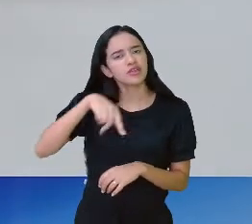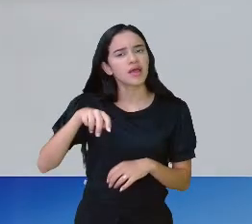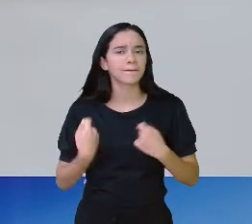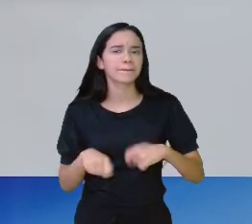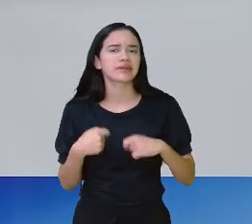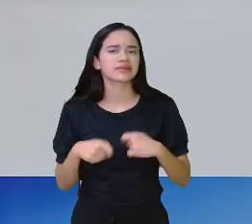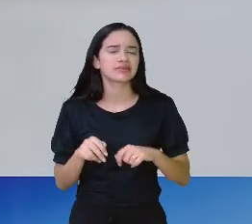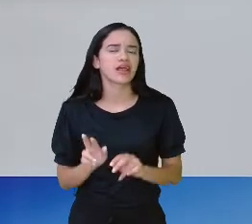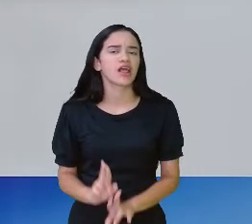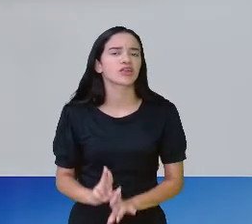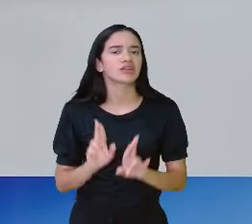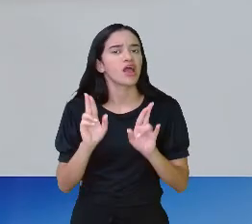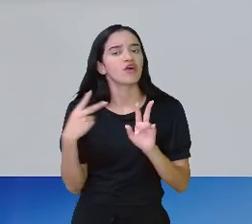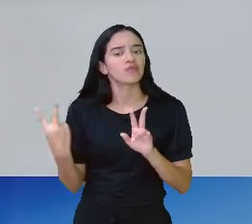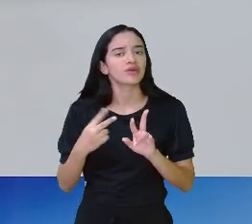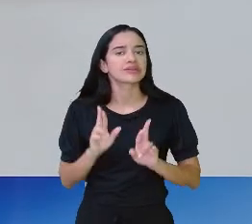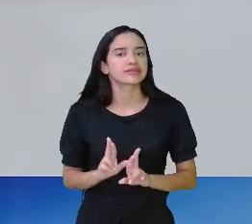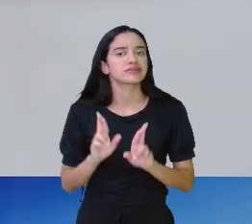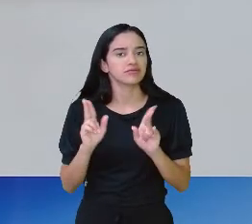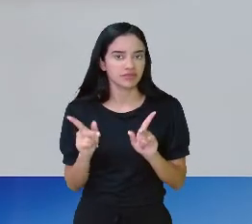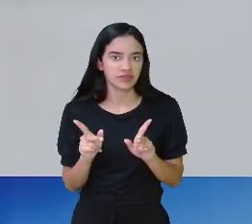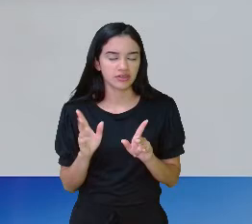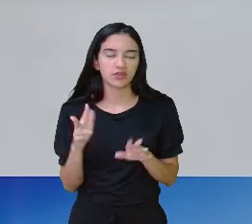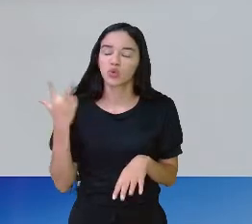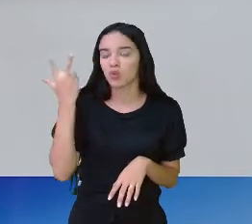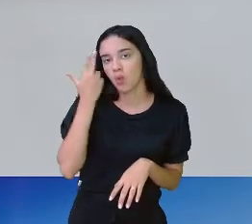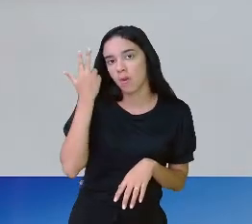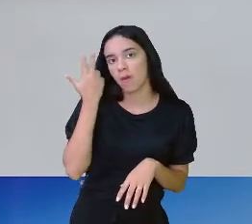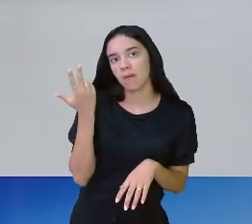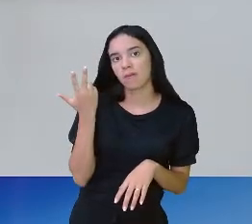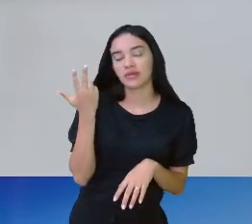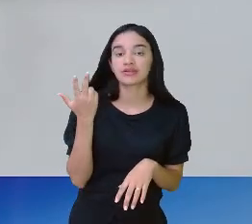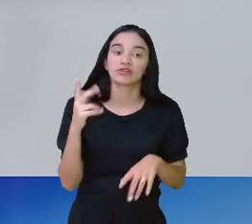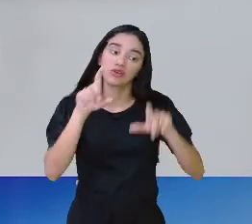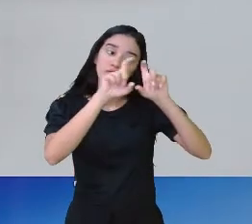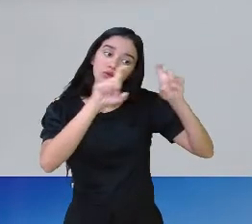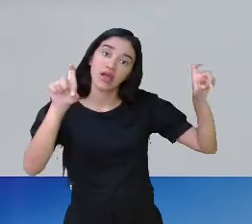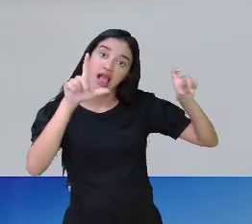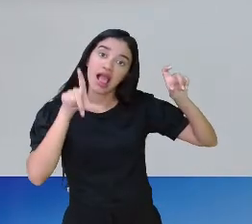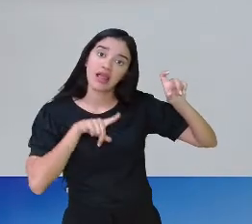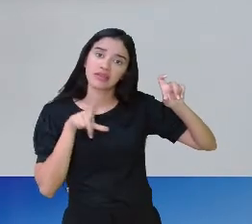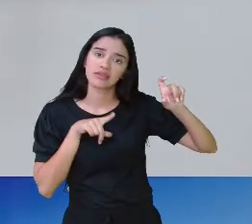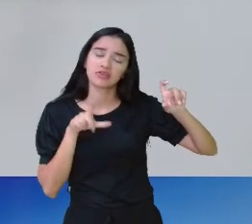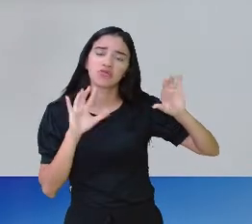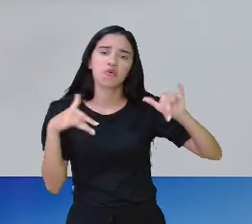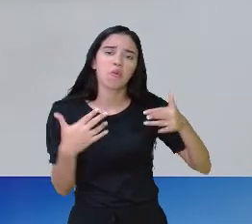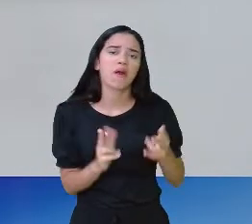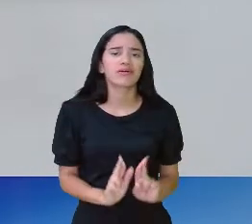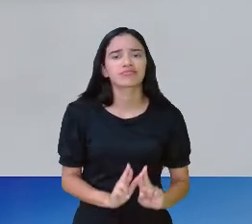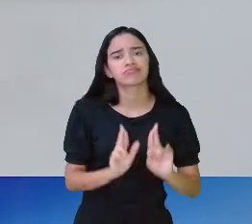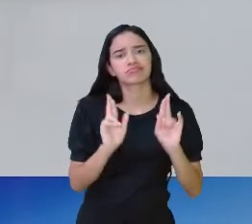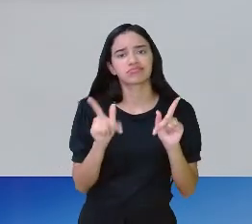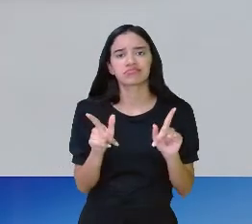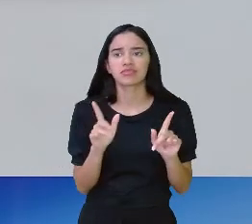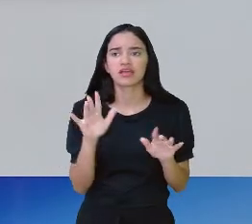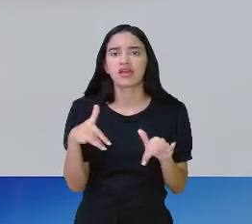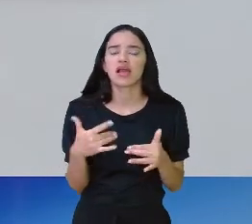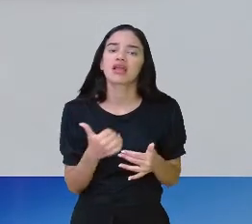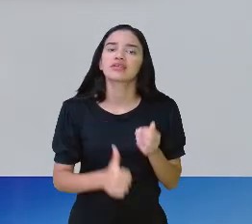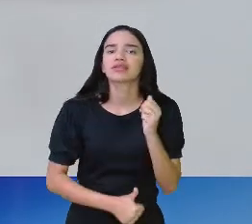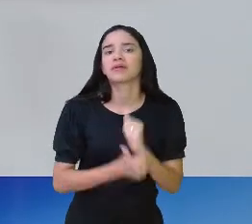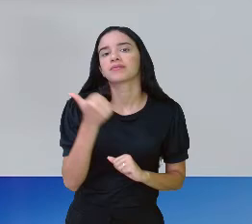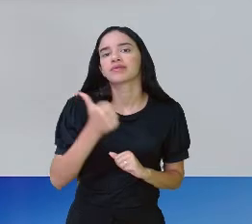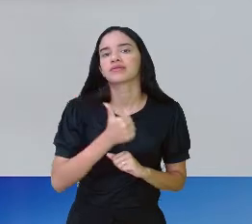fazer diferenças de valores, normalmente nos enunciados tem escrito qual é a diferença entre a